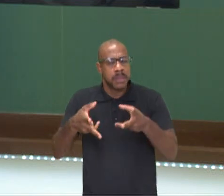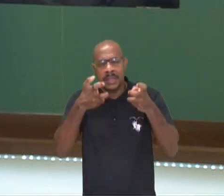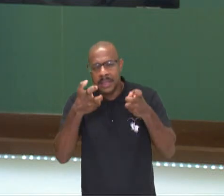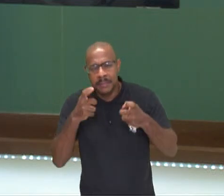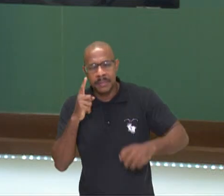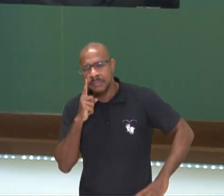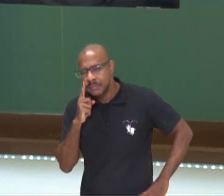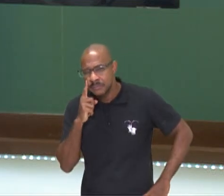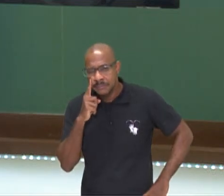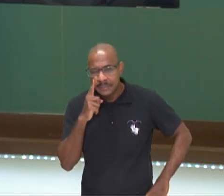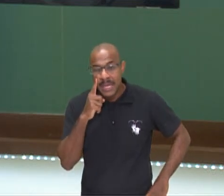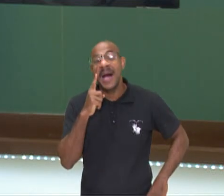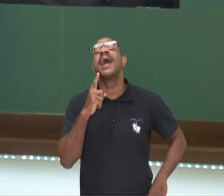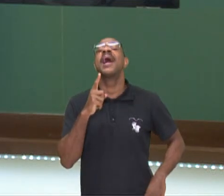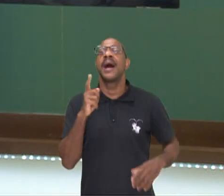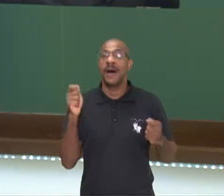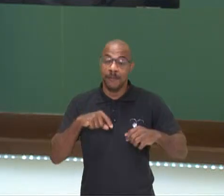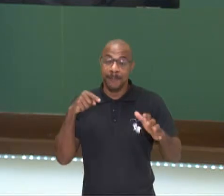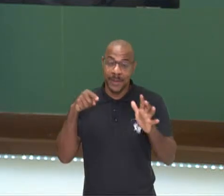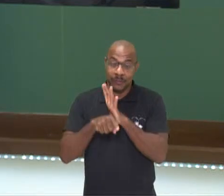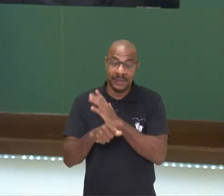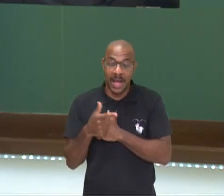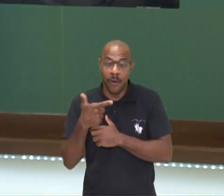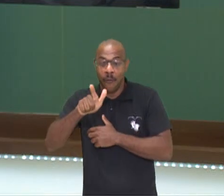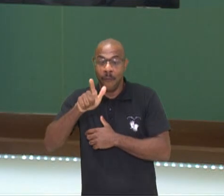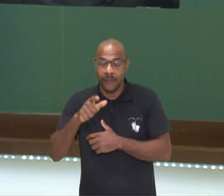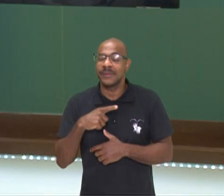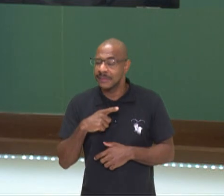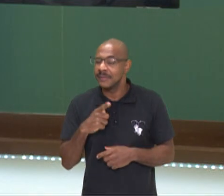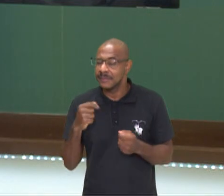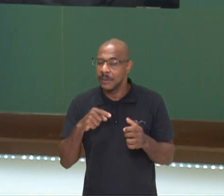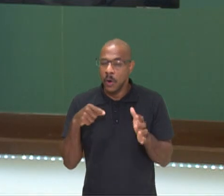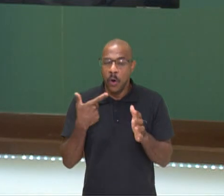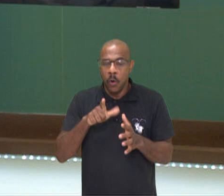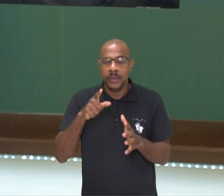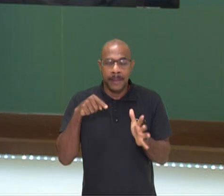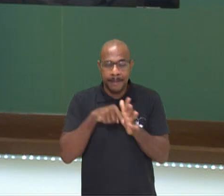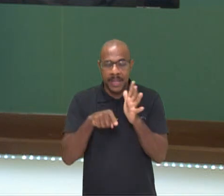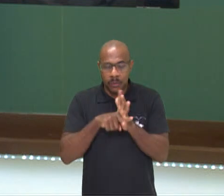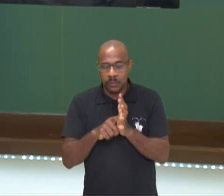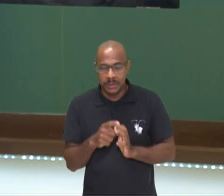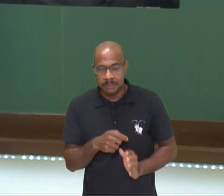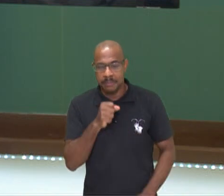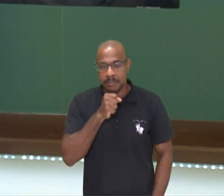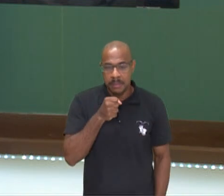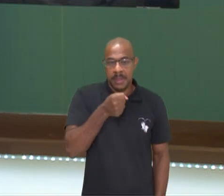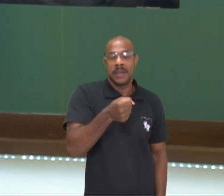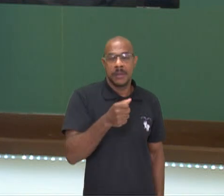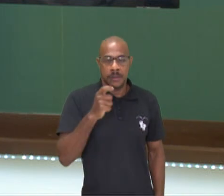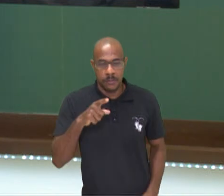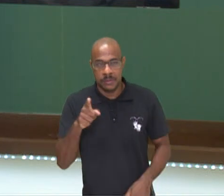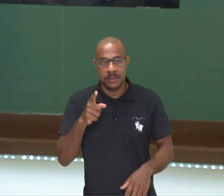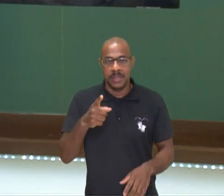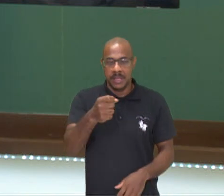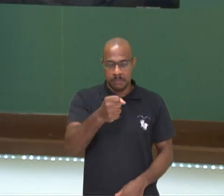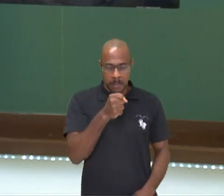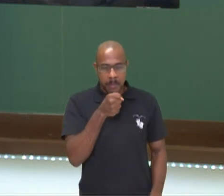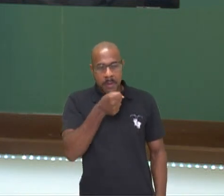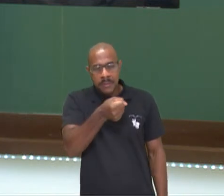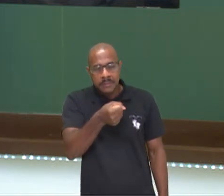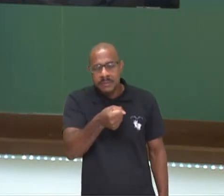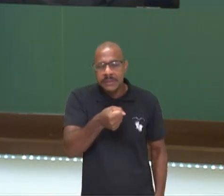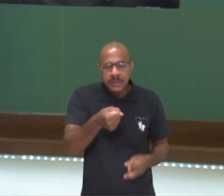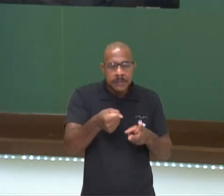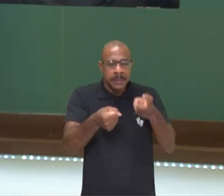importante se você tem entrevistado falou alguma coisa e você percebeu isso que que é um